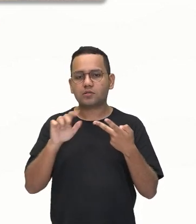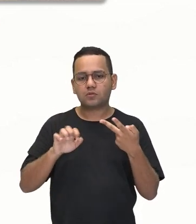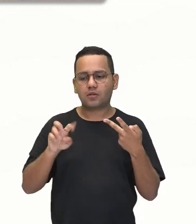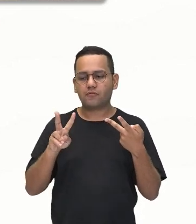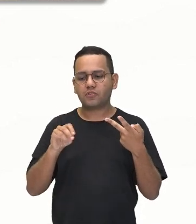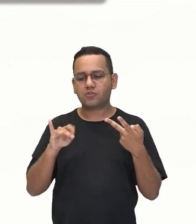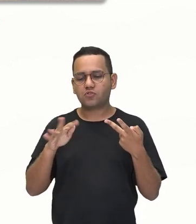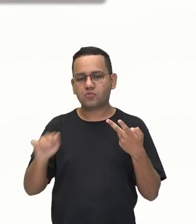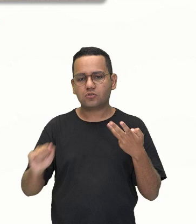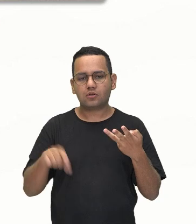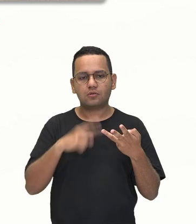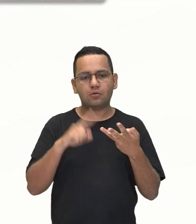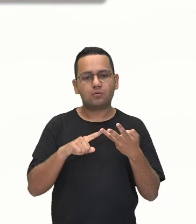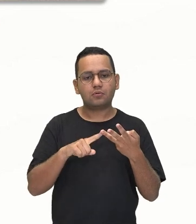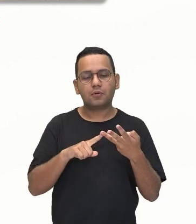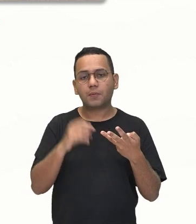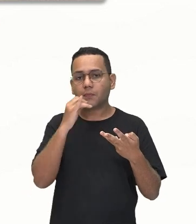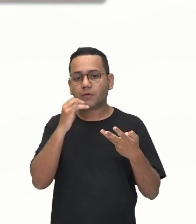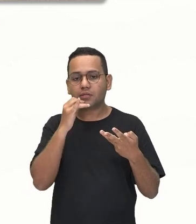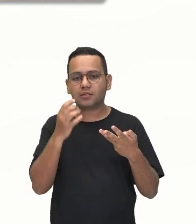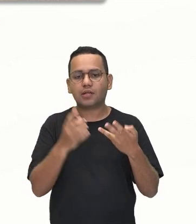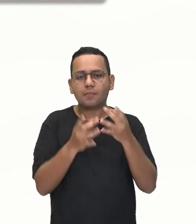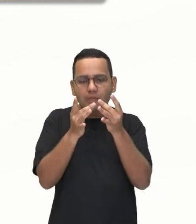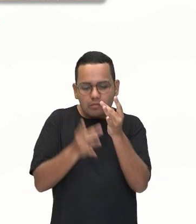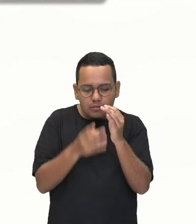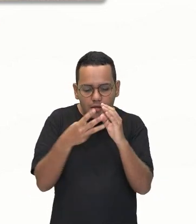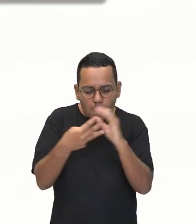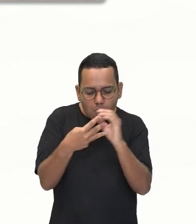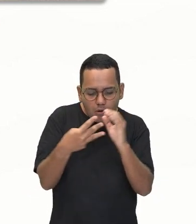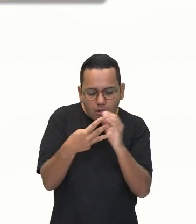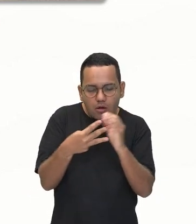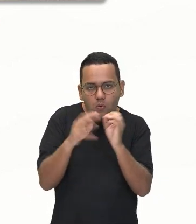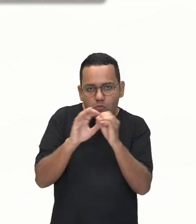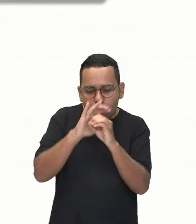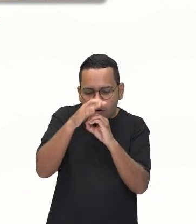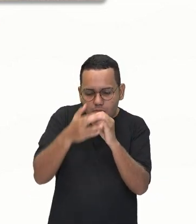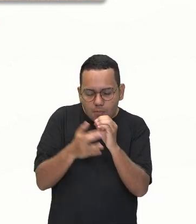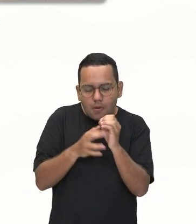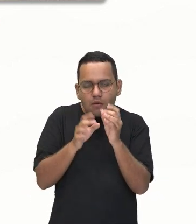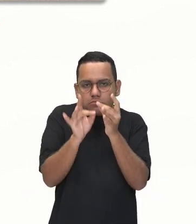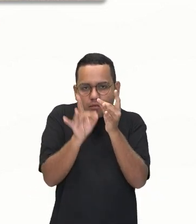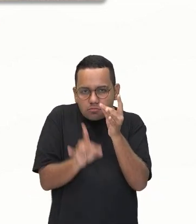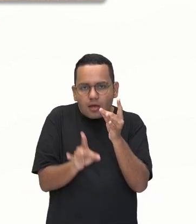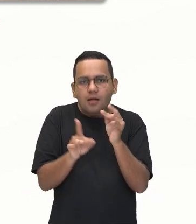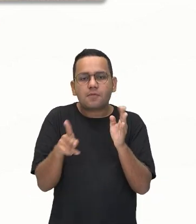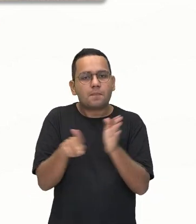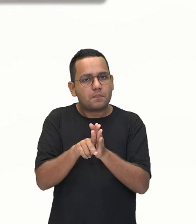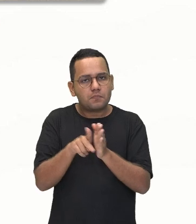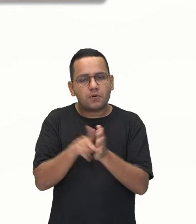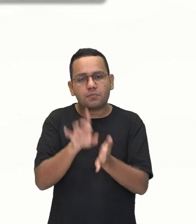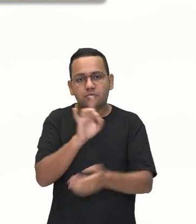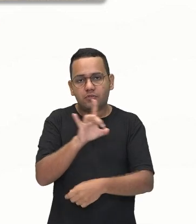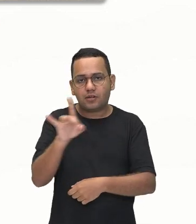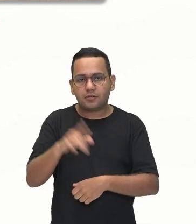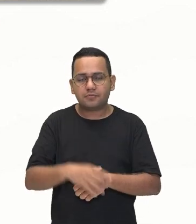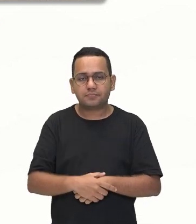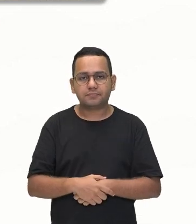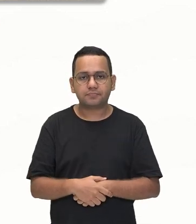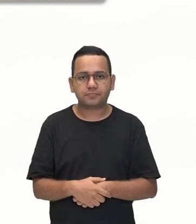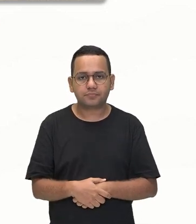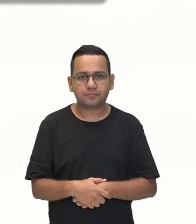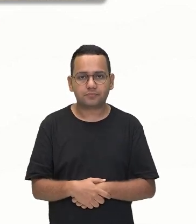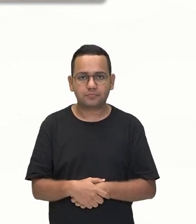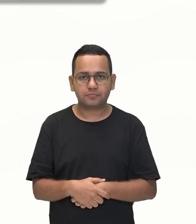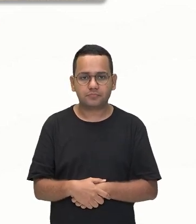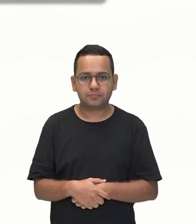e dados, né, moleculares e celulares destes indivíduos. Todos